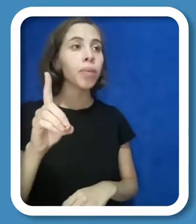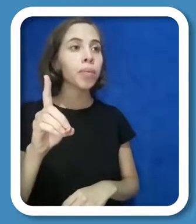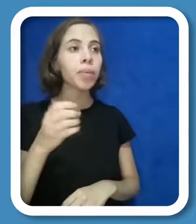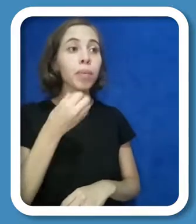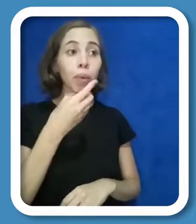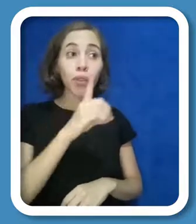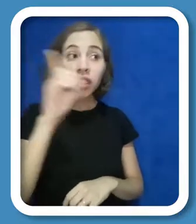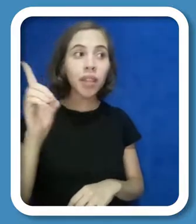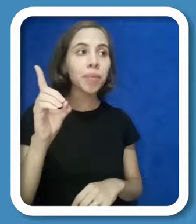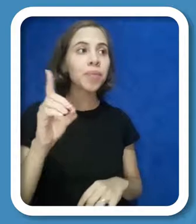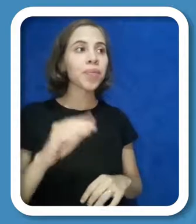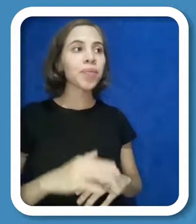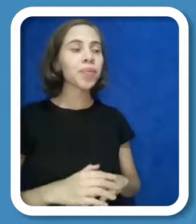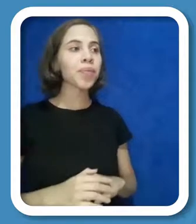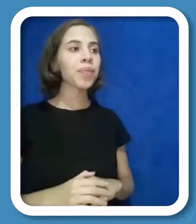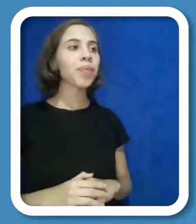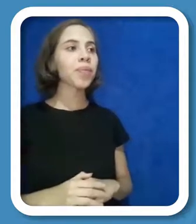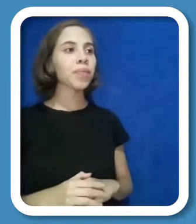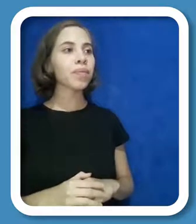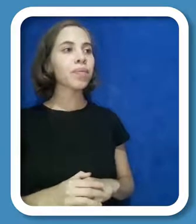Bom dia.